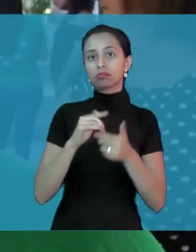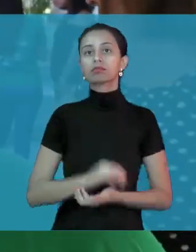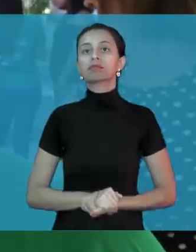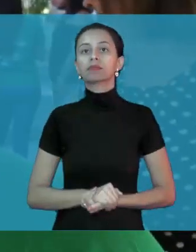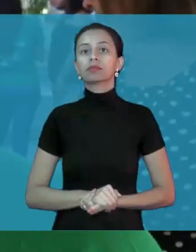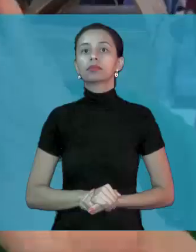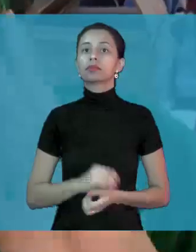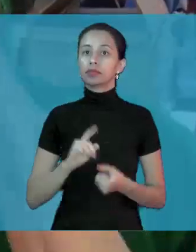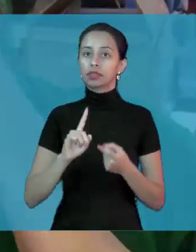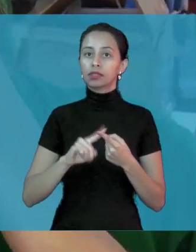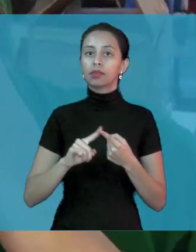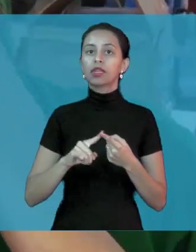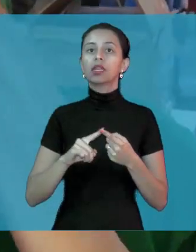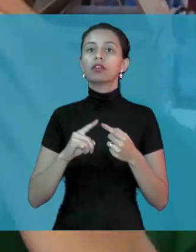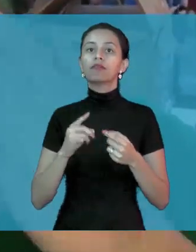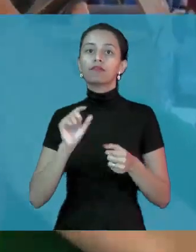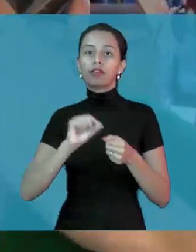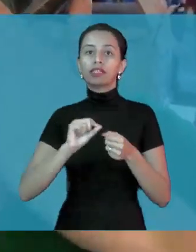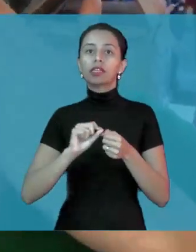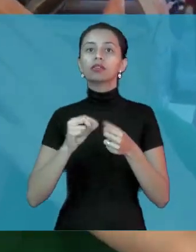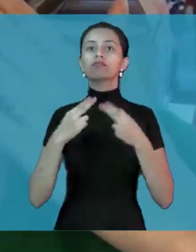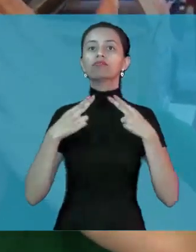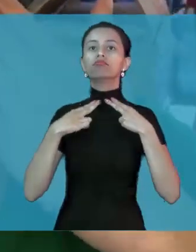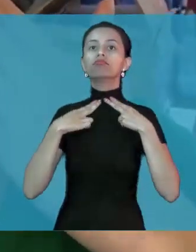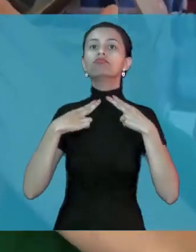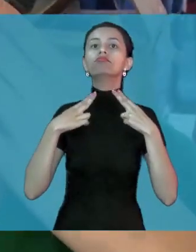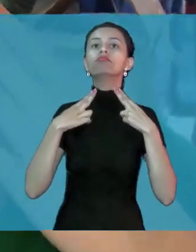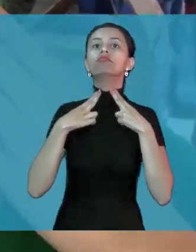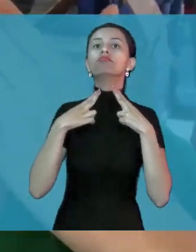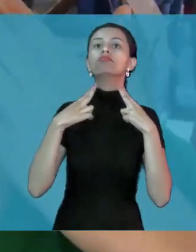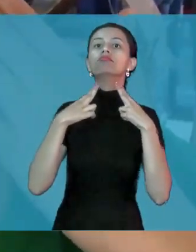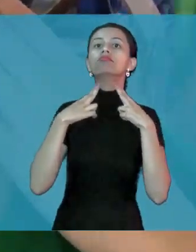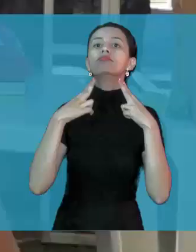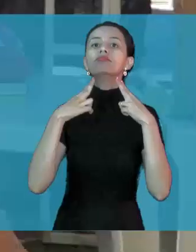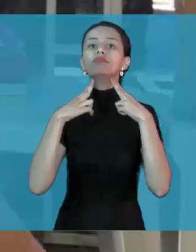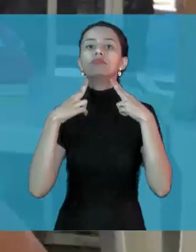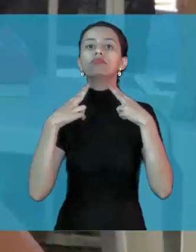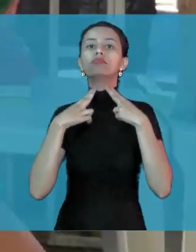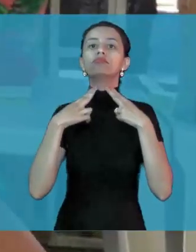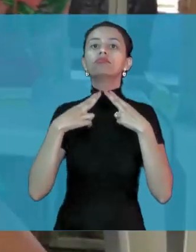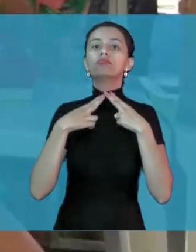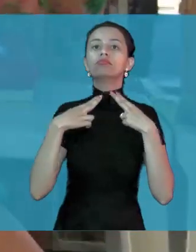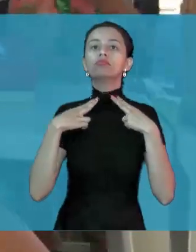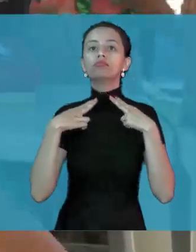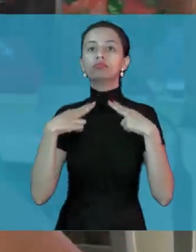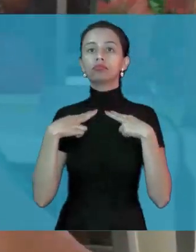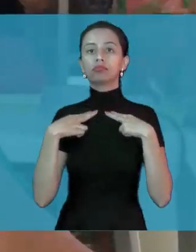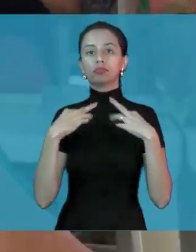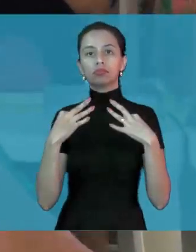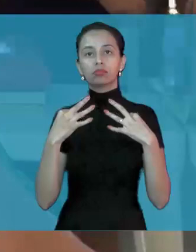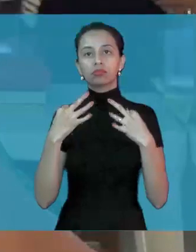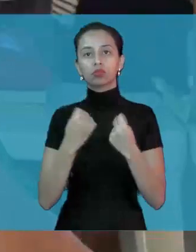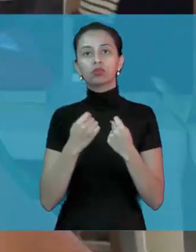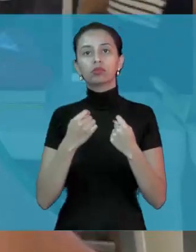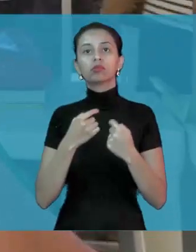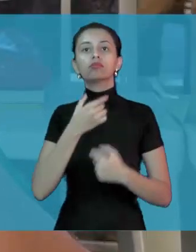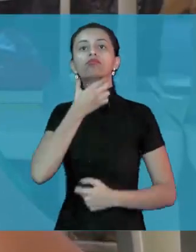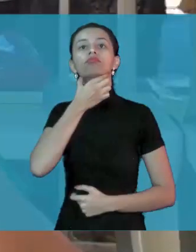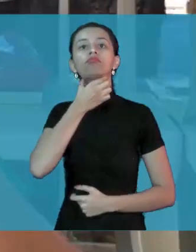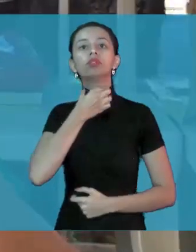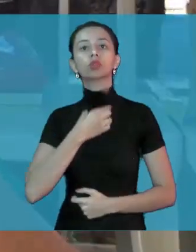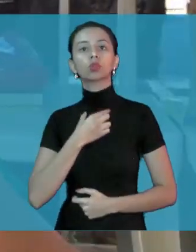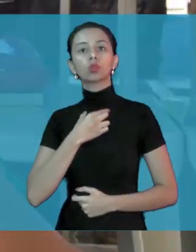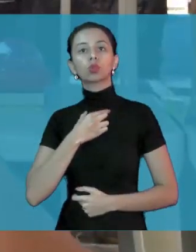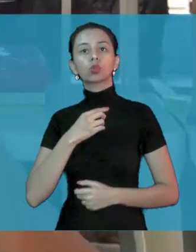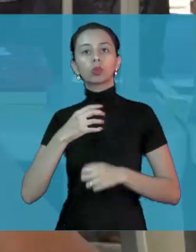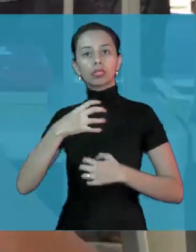isso. Durante a palpação do pescoço, ele vai desde a região abaixo do mento, procurando linfonodos até a